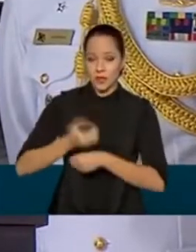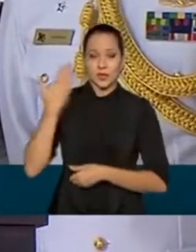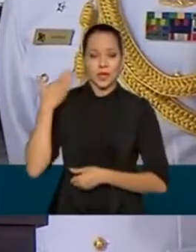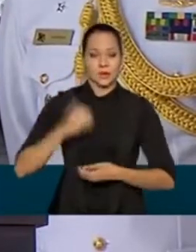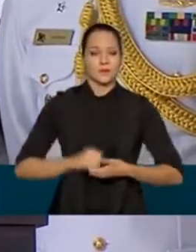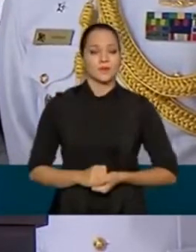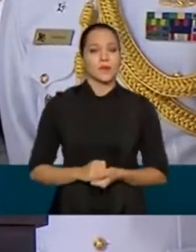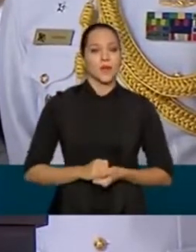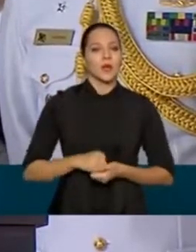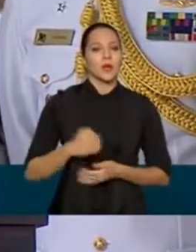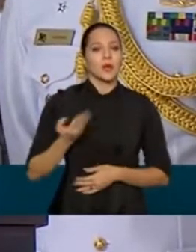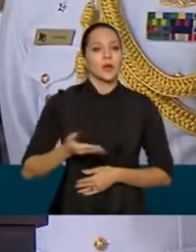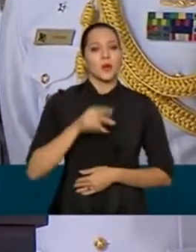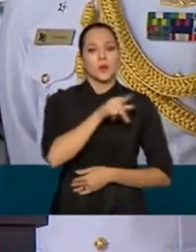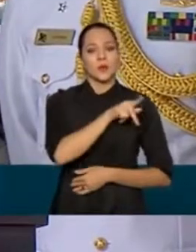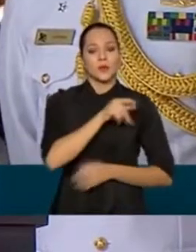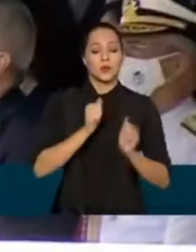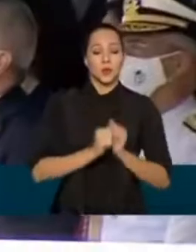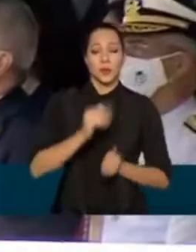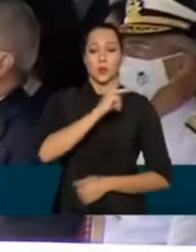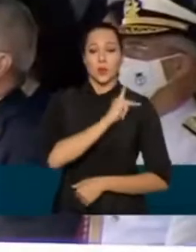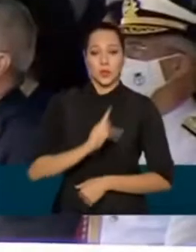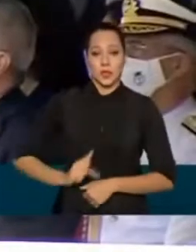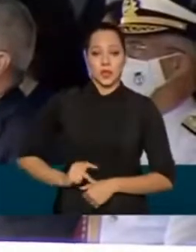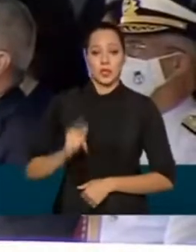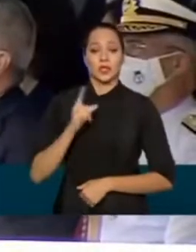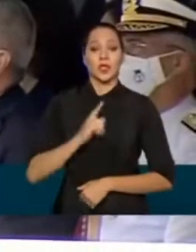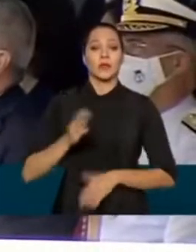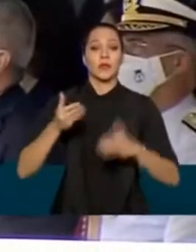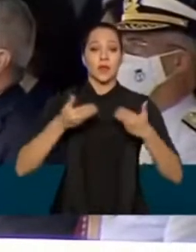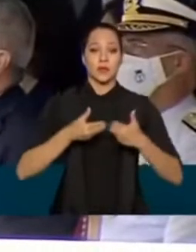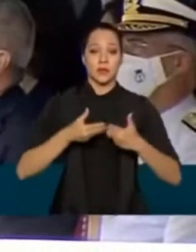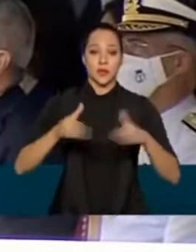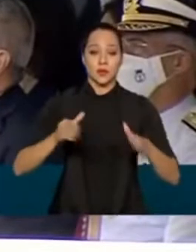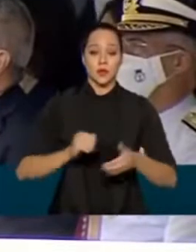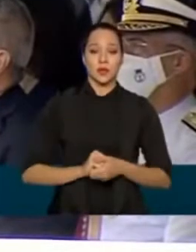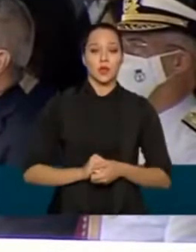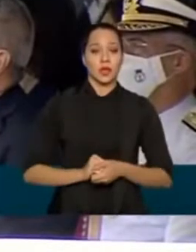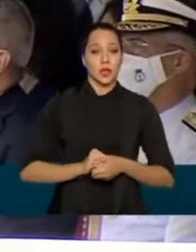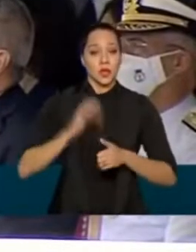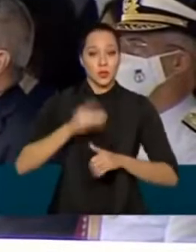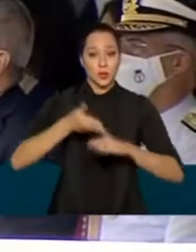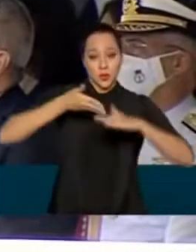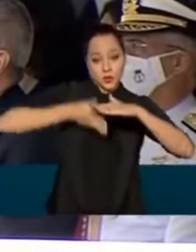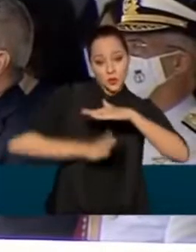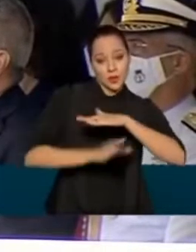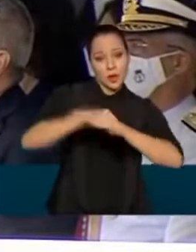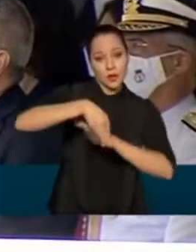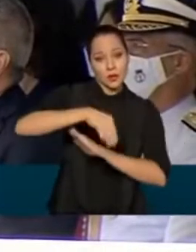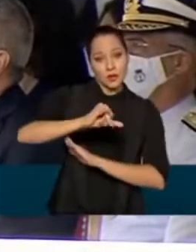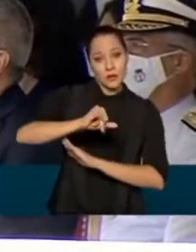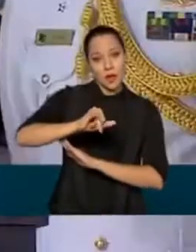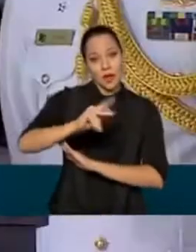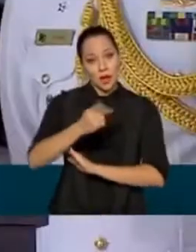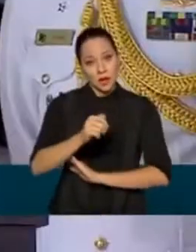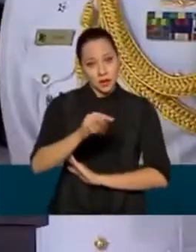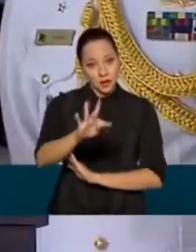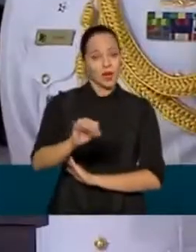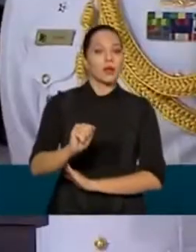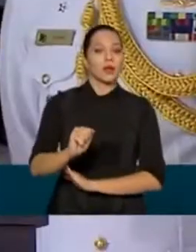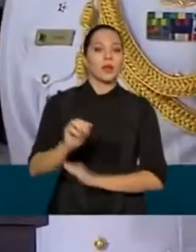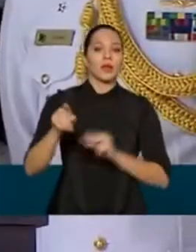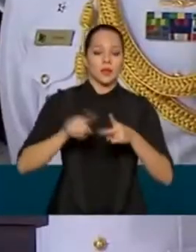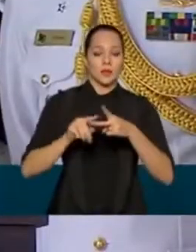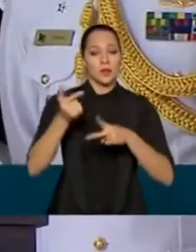com a presidência do senhor Presidente da República, tivemos a cerimônia do lançamento do submarino Maitá, a integração do